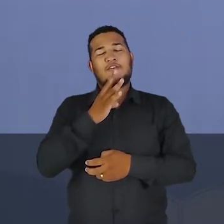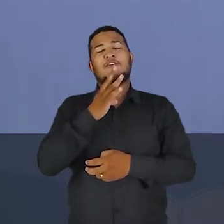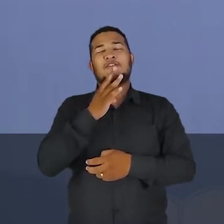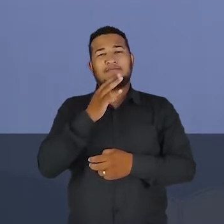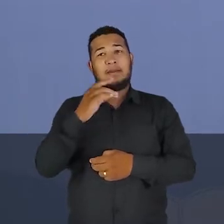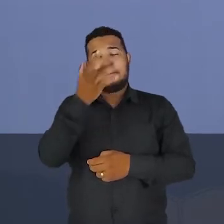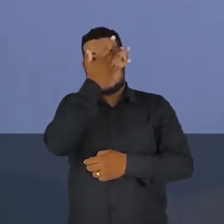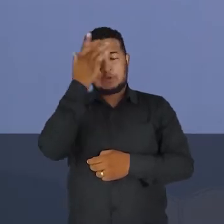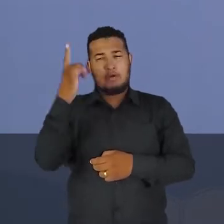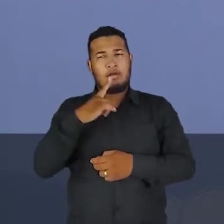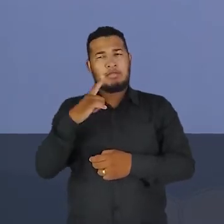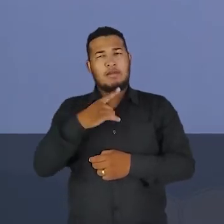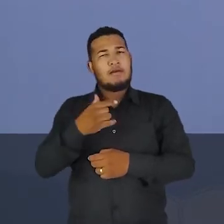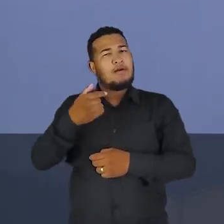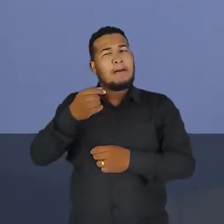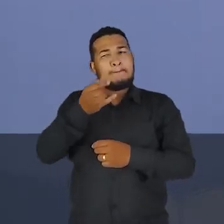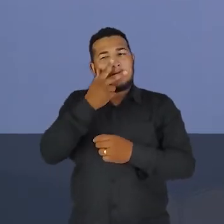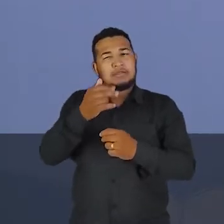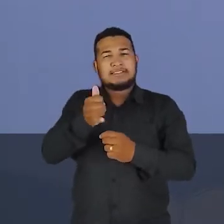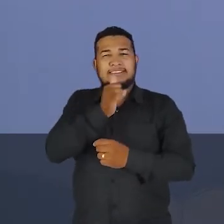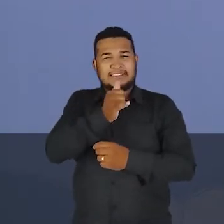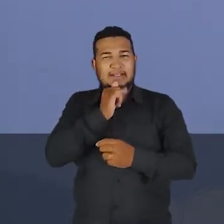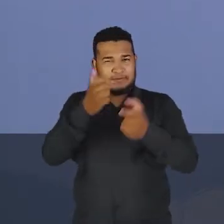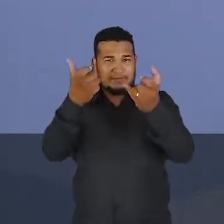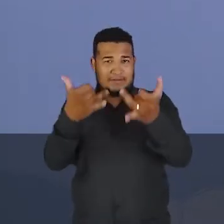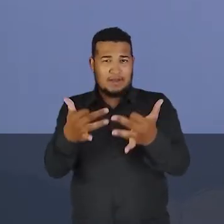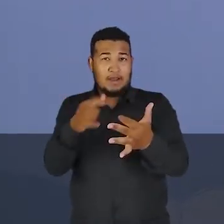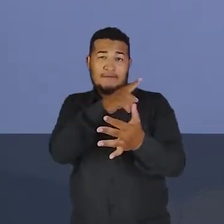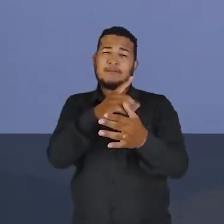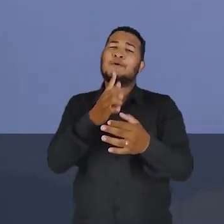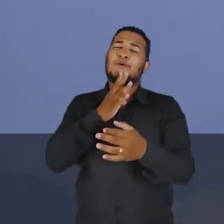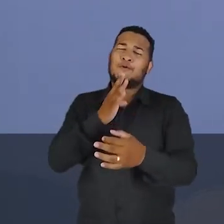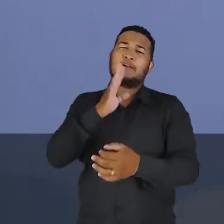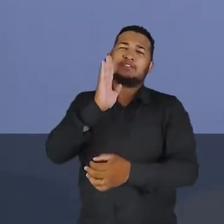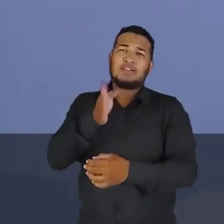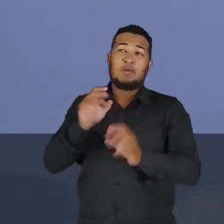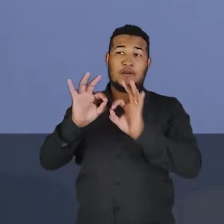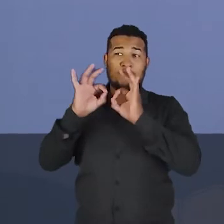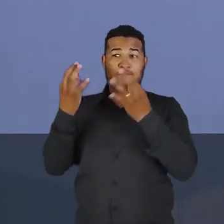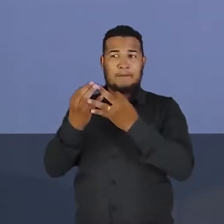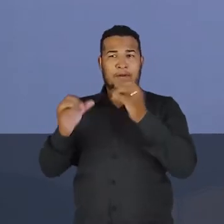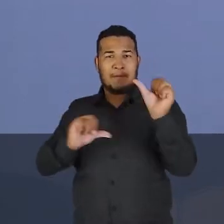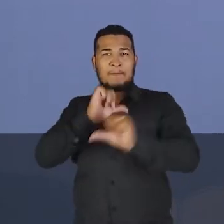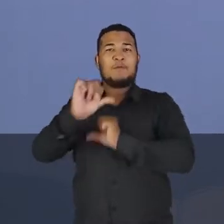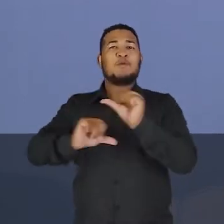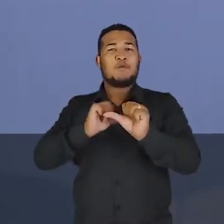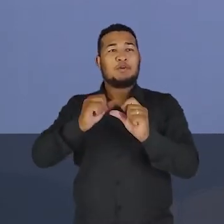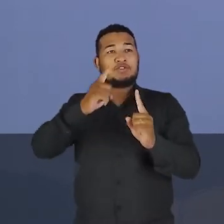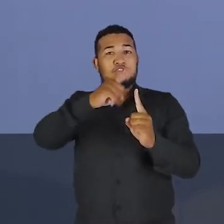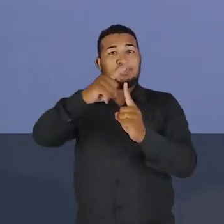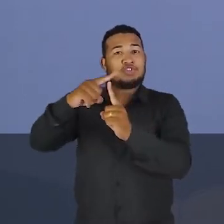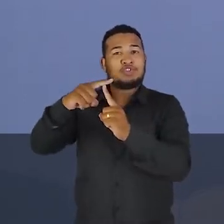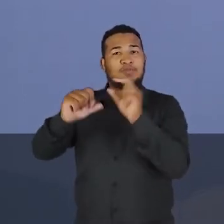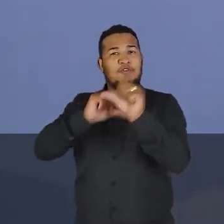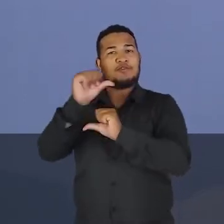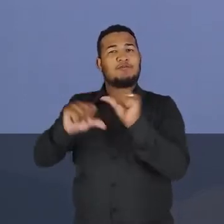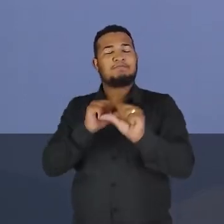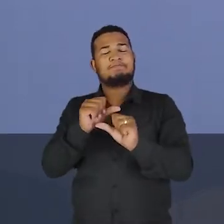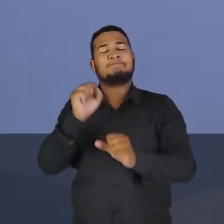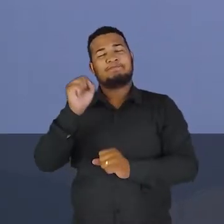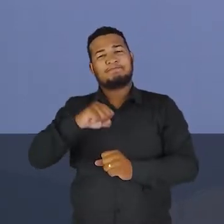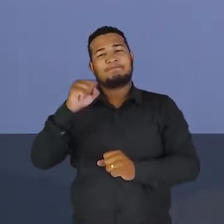com esses exemplos que eu vou dar, que a família realmente mudou. Os tipos de família realmente